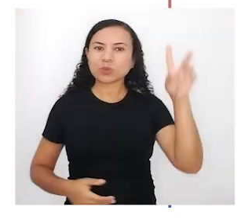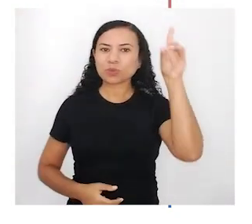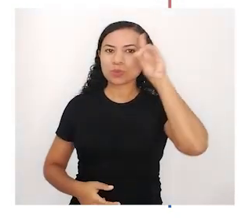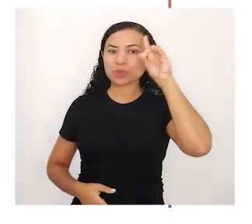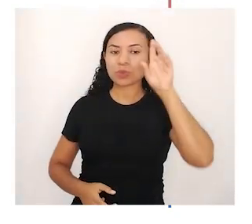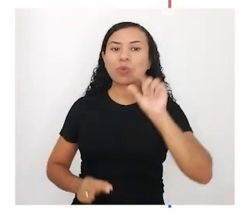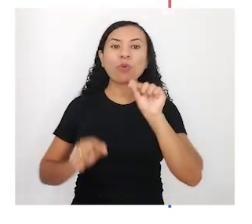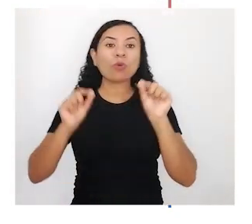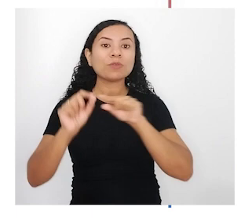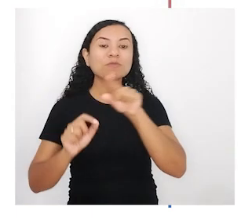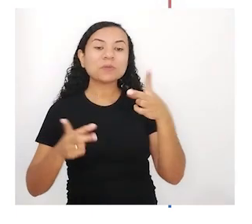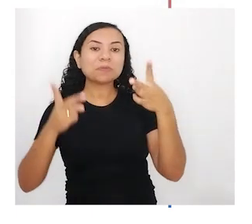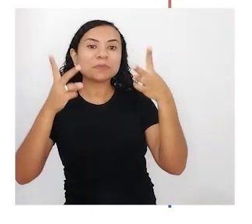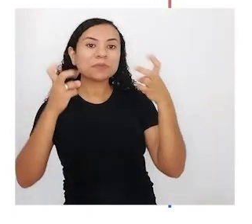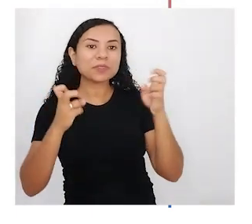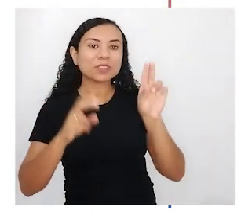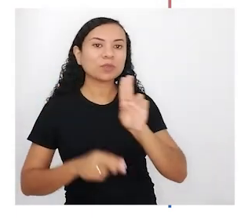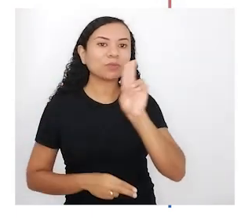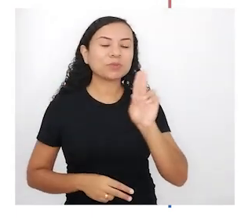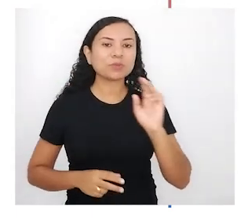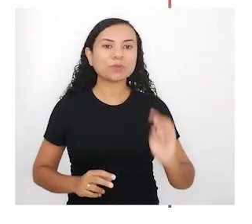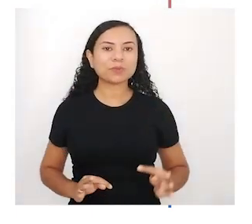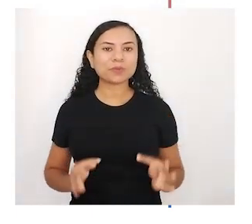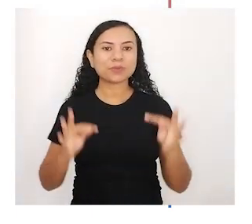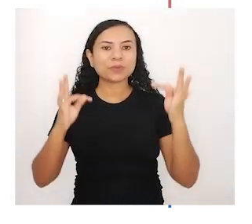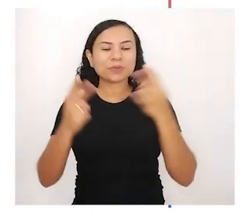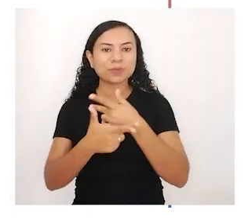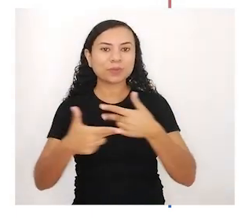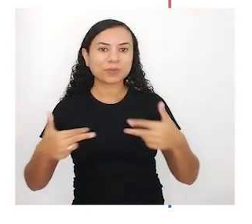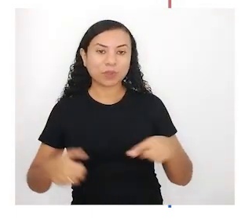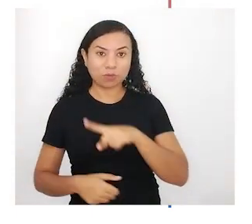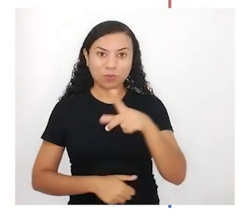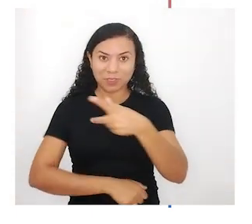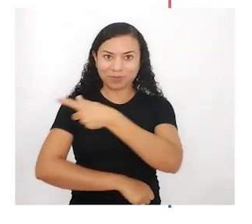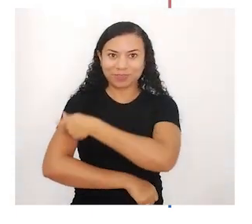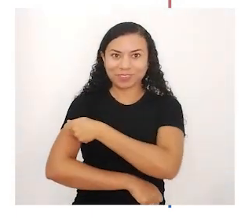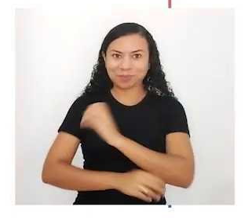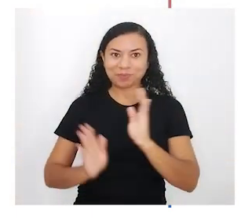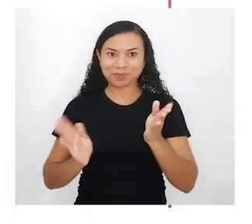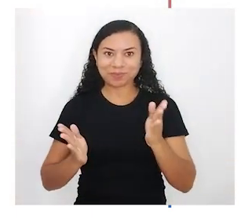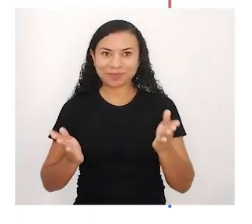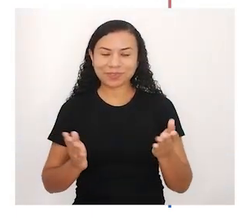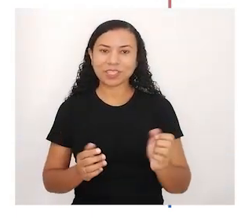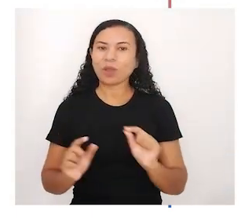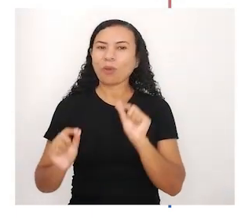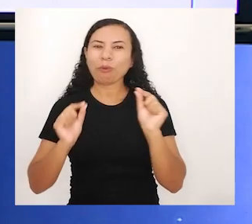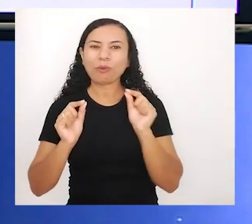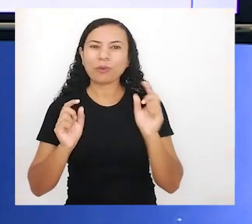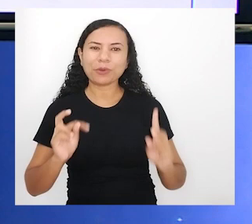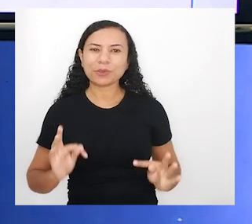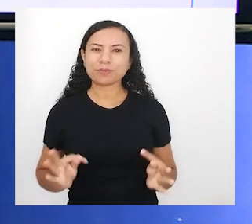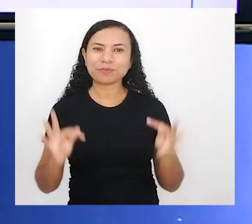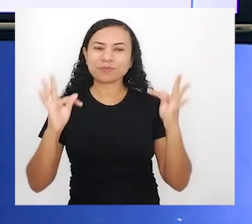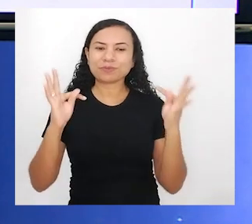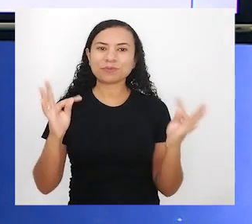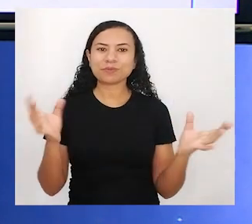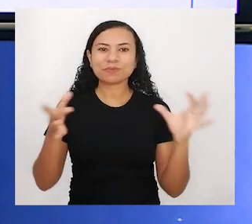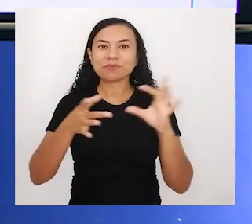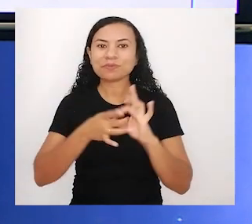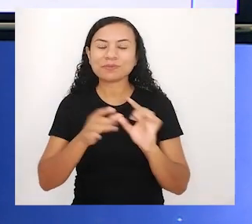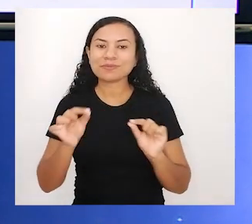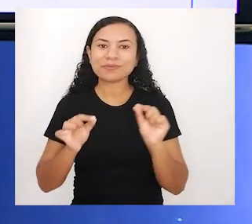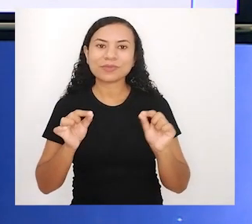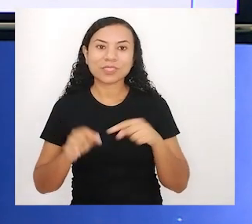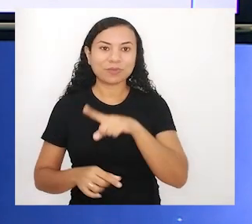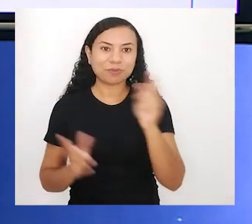no seu dia a dia que é feito a partir da biotecnologia? Você se vacinou recentemente? O que isso tem a ver com a biotecnologia?